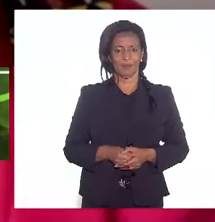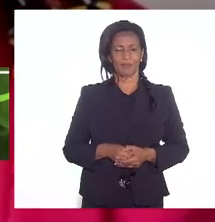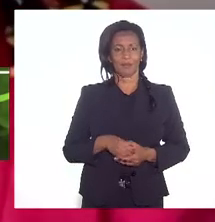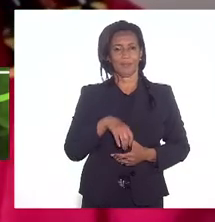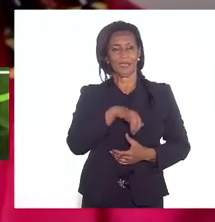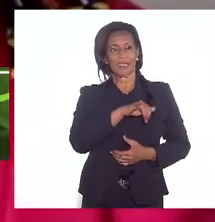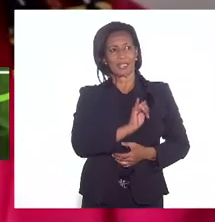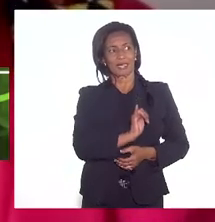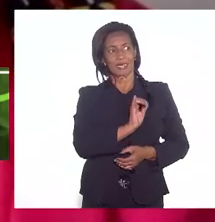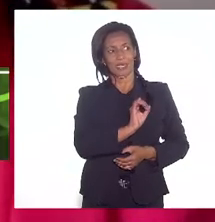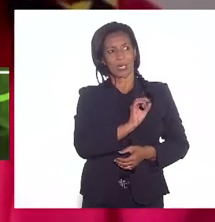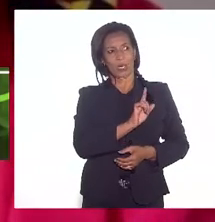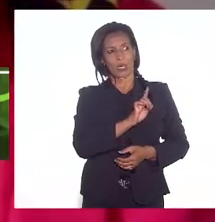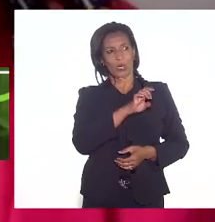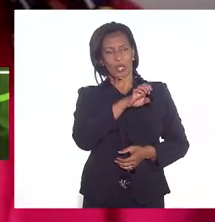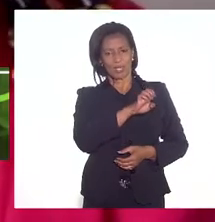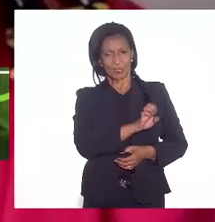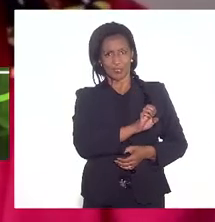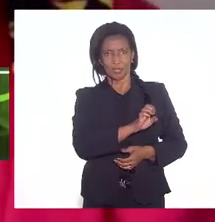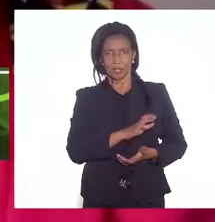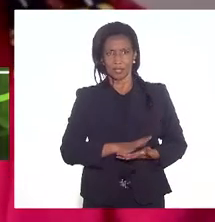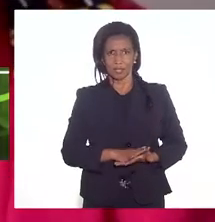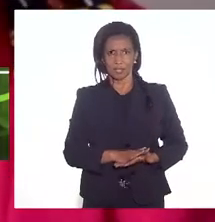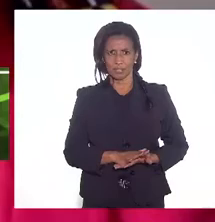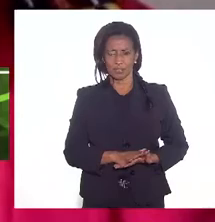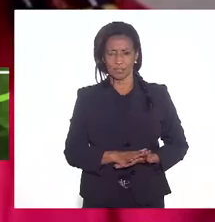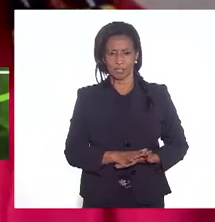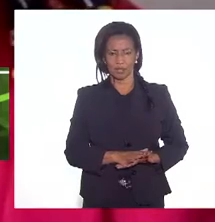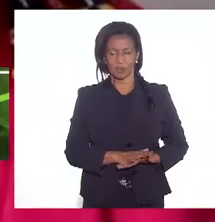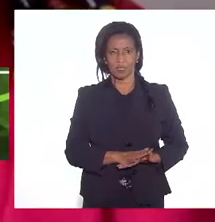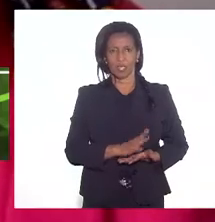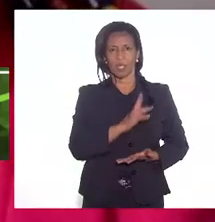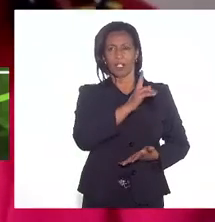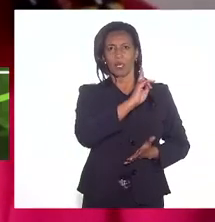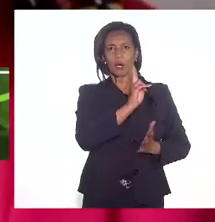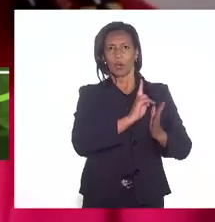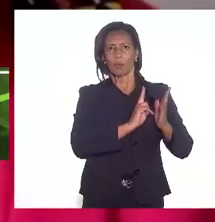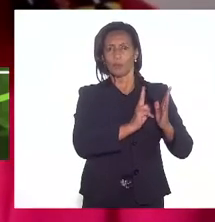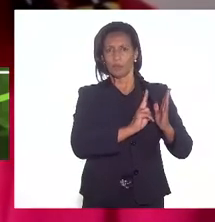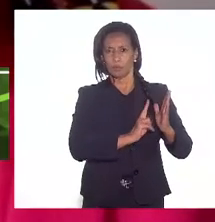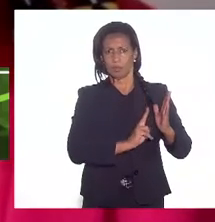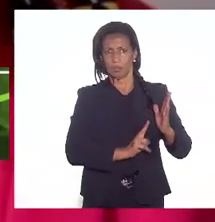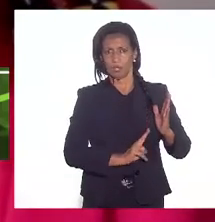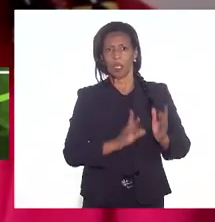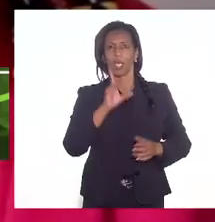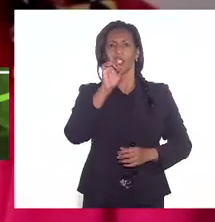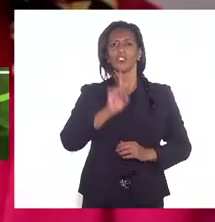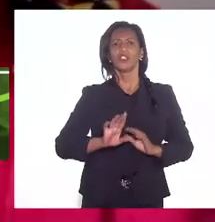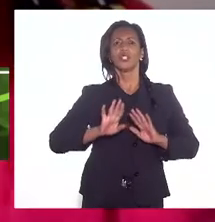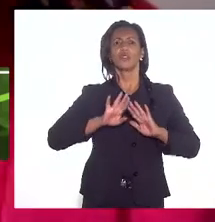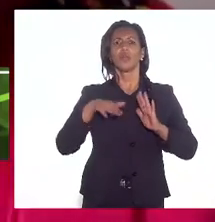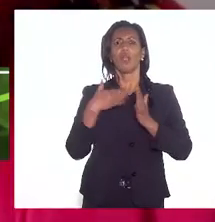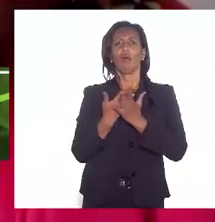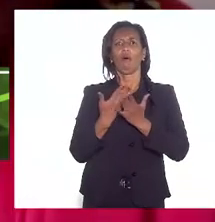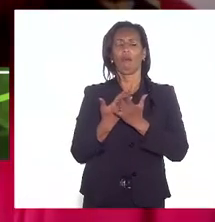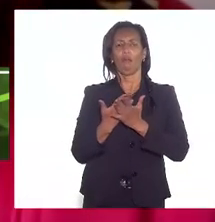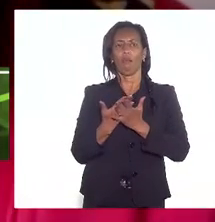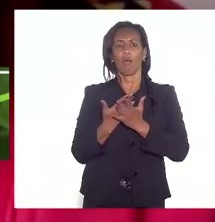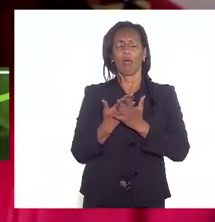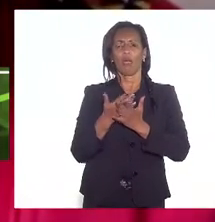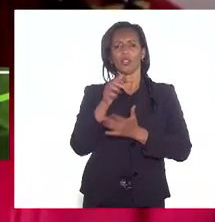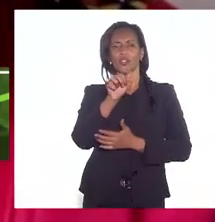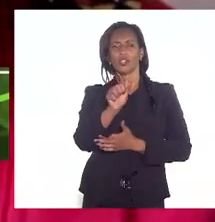Iole Mendonça estou recebendo aqui ainda a lista da Comissão de Cultura mas é a diretora da Escola Estadual de Artes